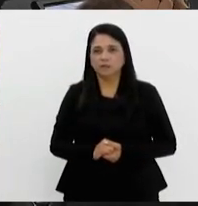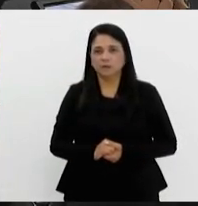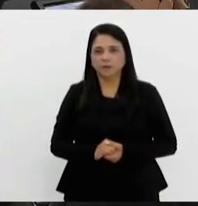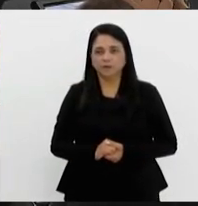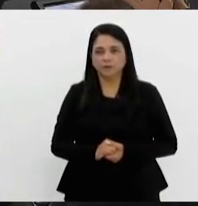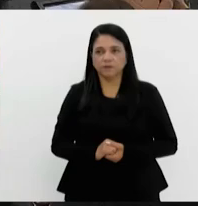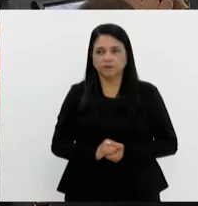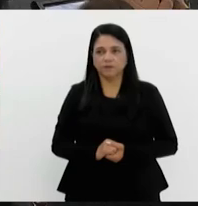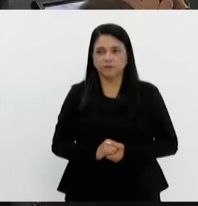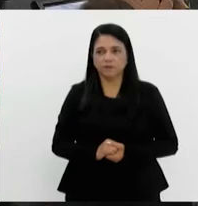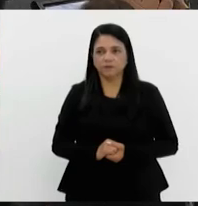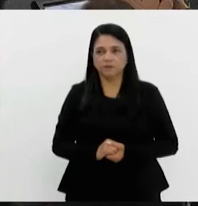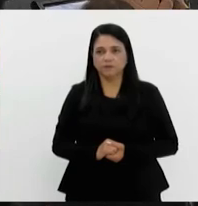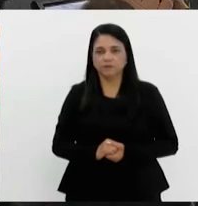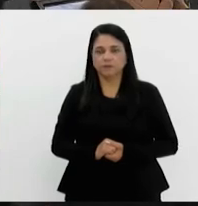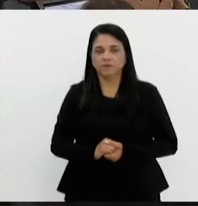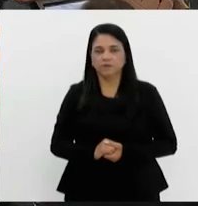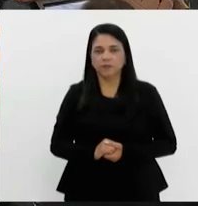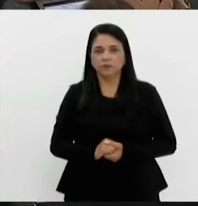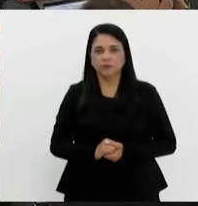Não dei conta.